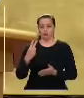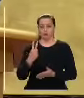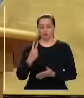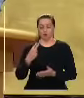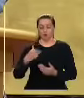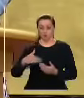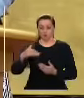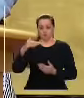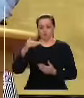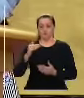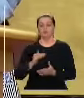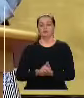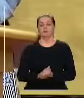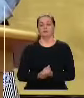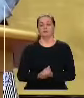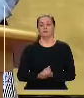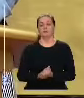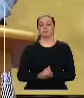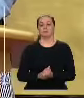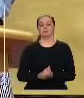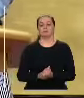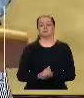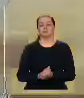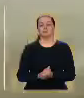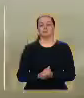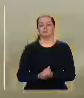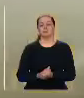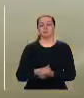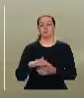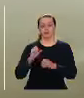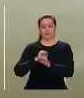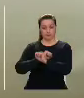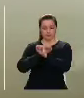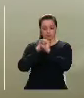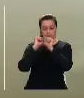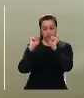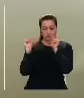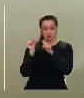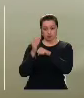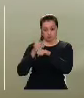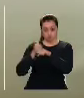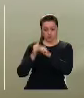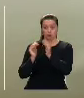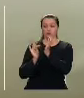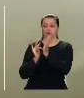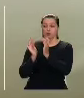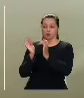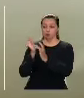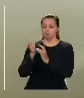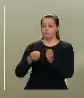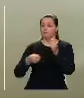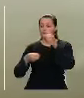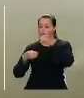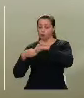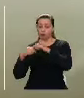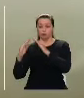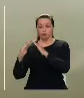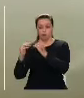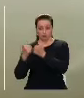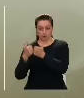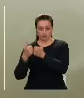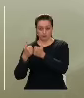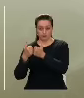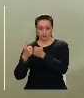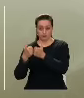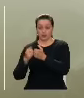ó: e pela manhã cedo tornou para o templo, quer dizer Jesus, né? E todo o povo vinha ter com ele